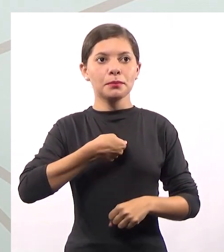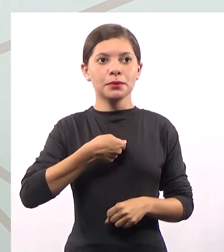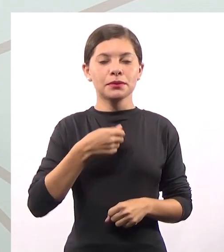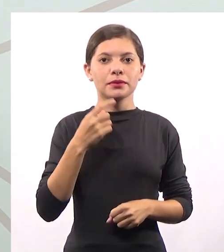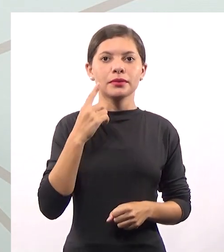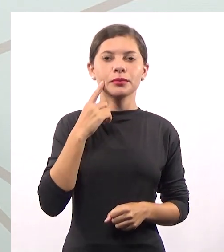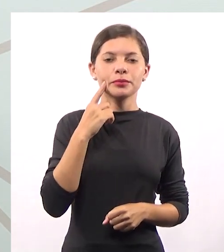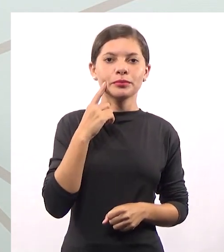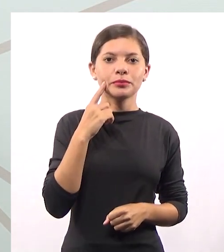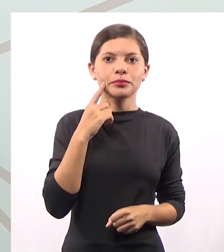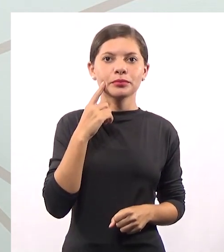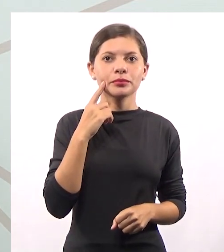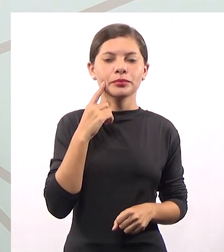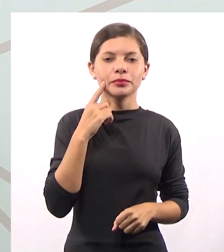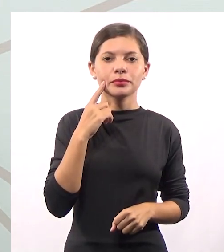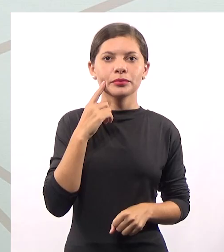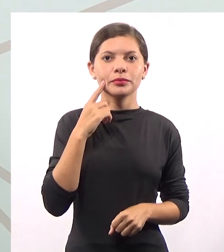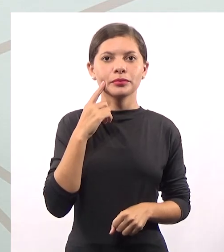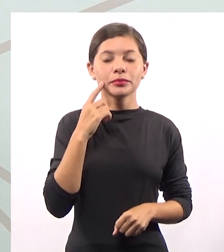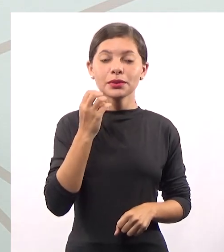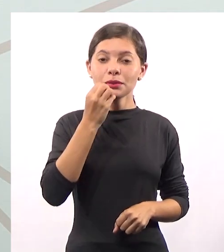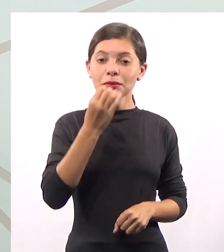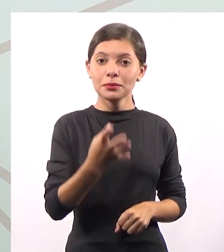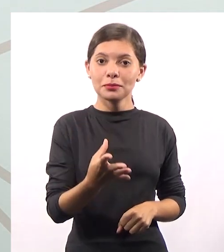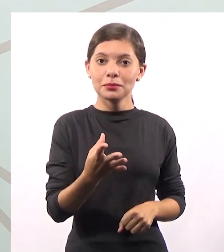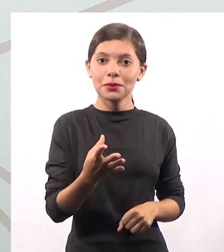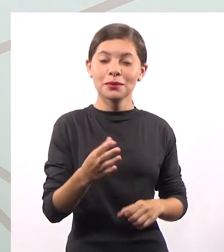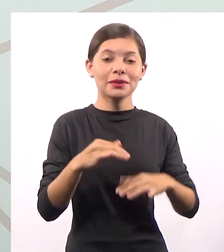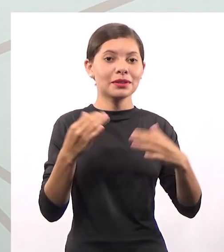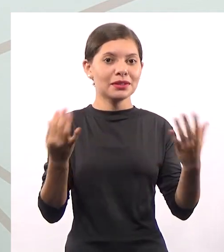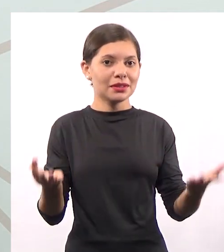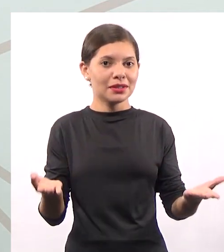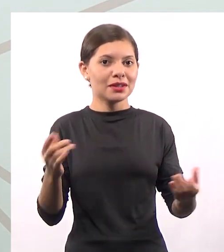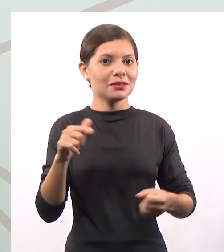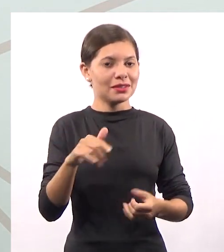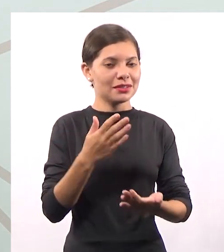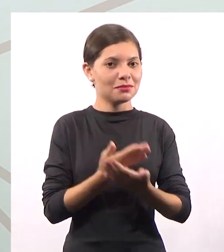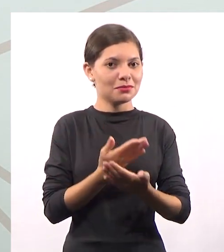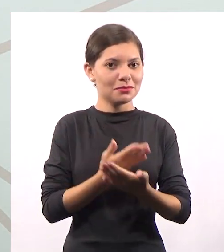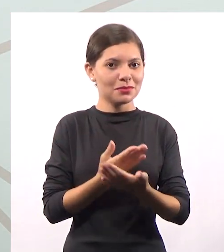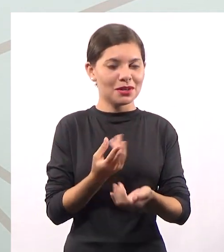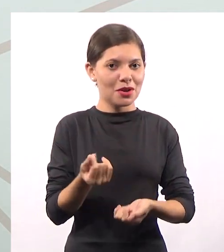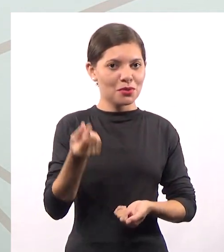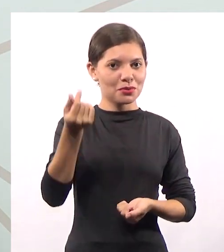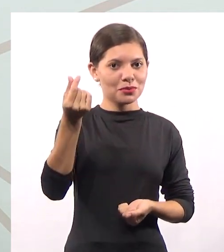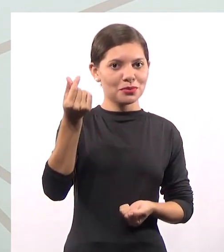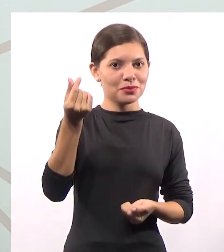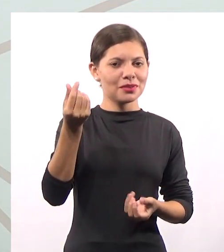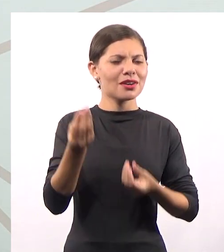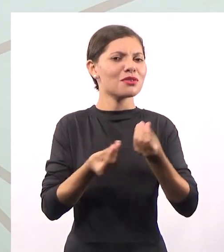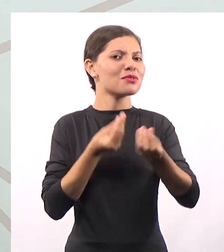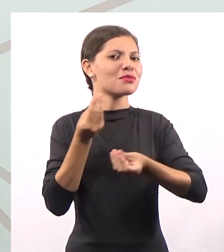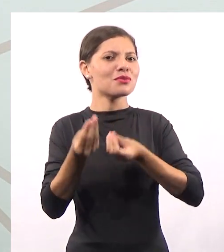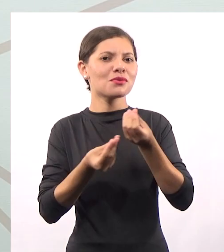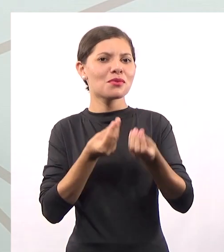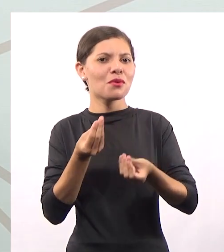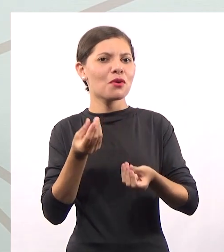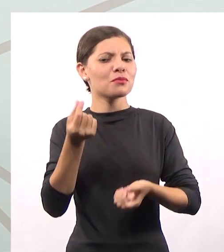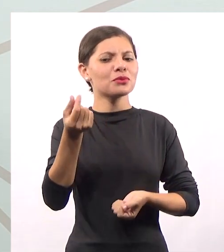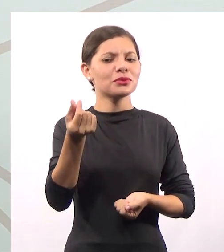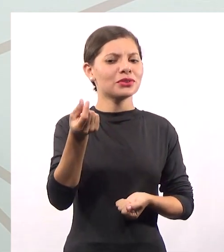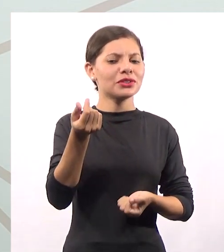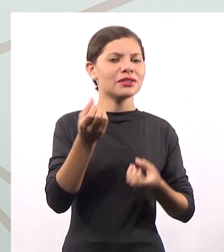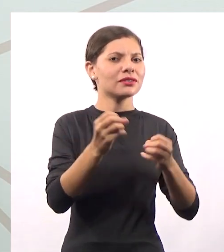comunidade Libras é Anabela. Bom, então, nesse episódio, recursos financeiros. E aí, como